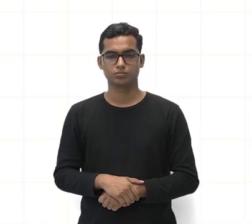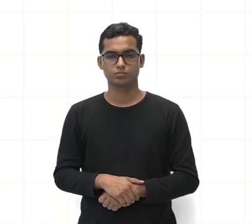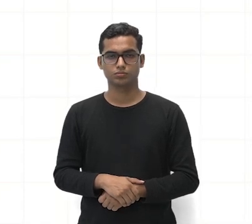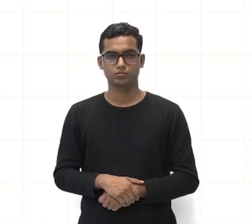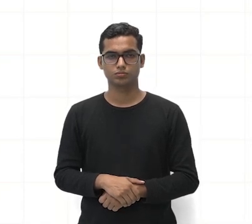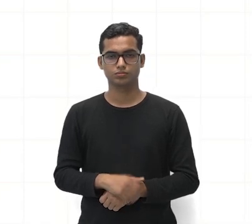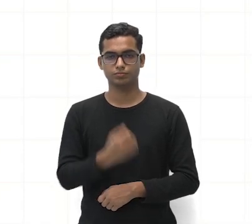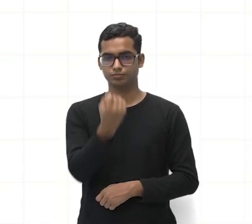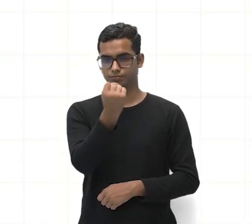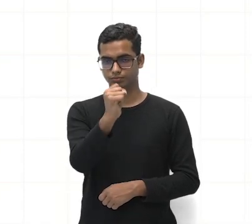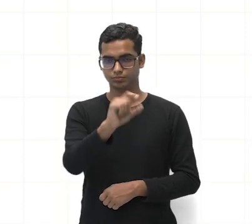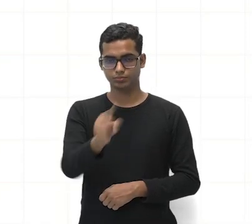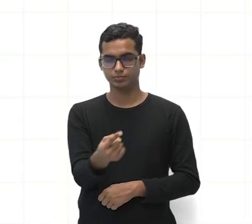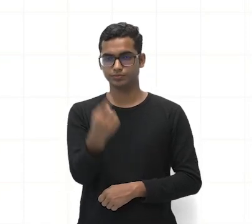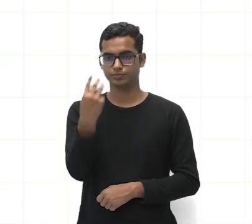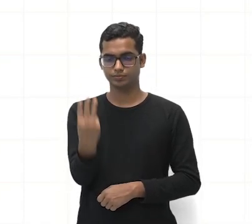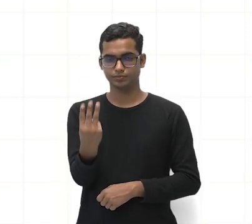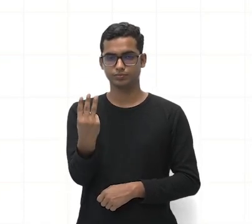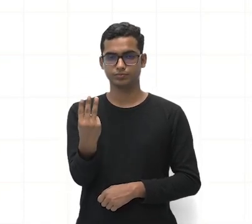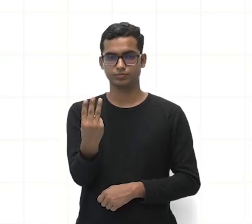aqui, ó, 8,3